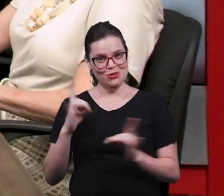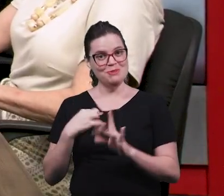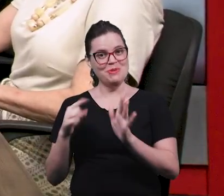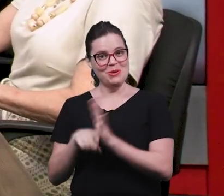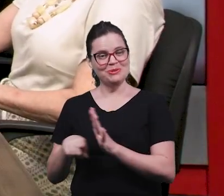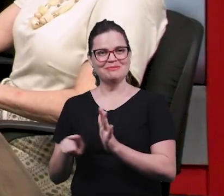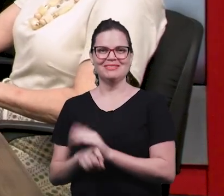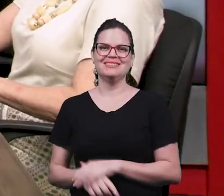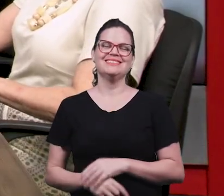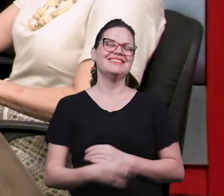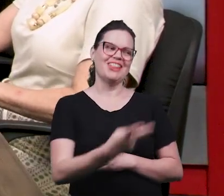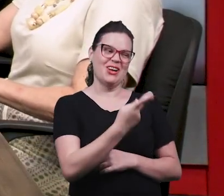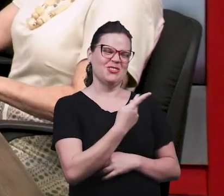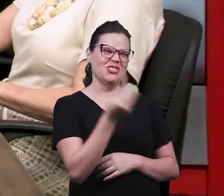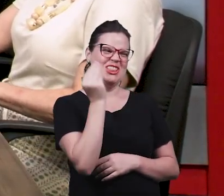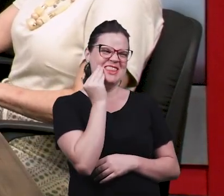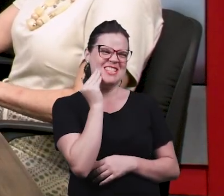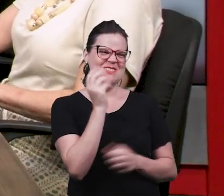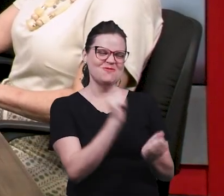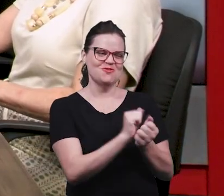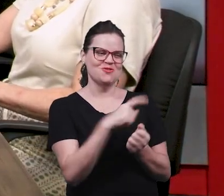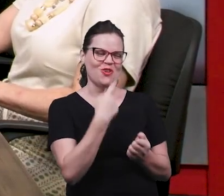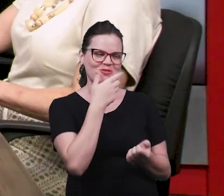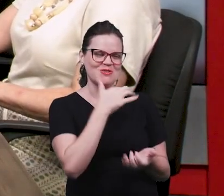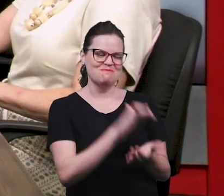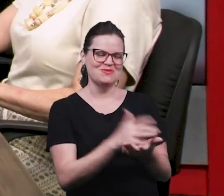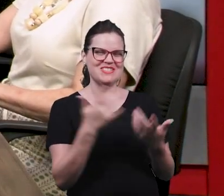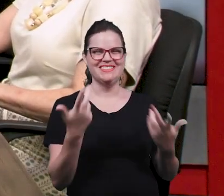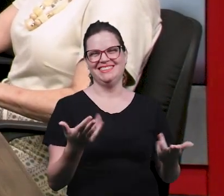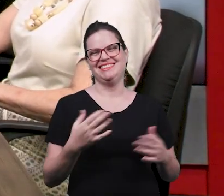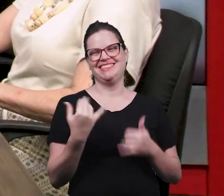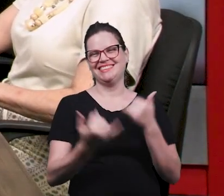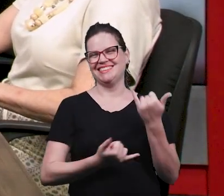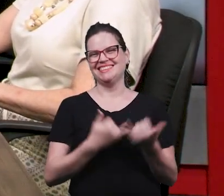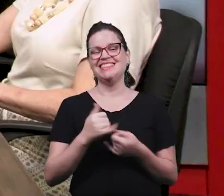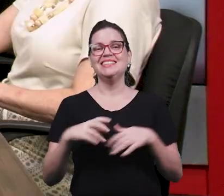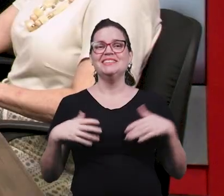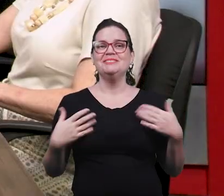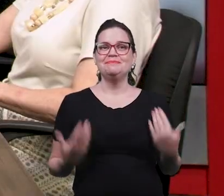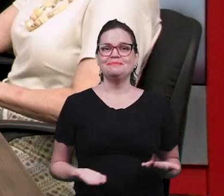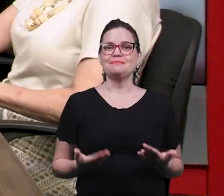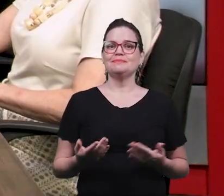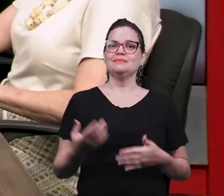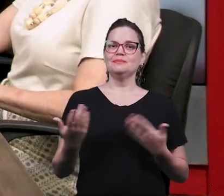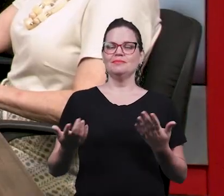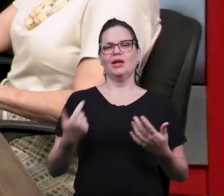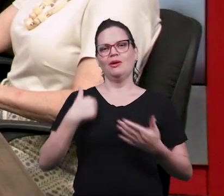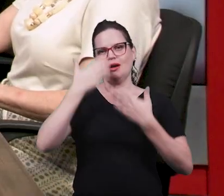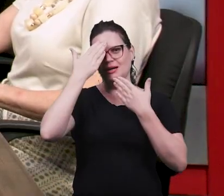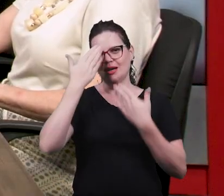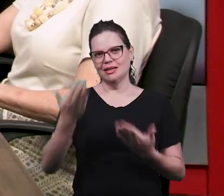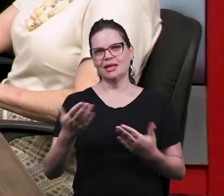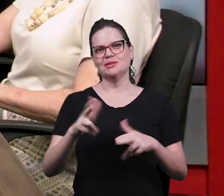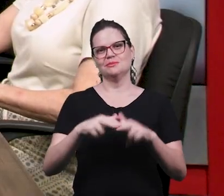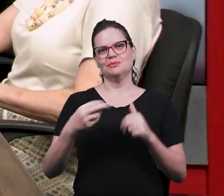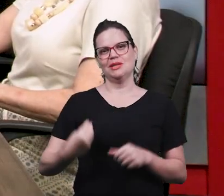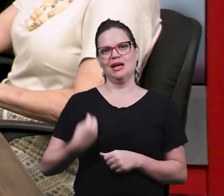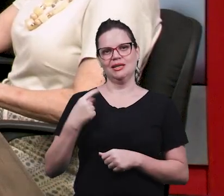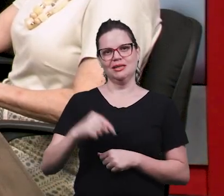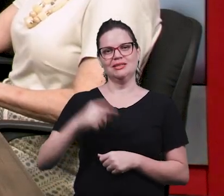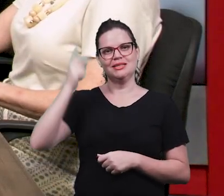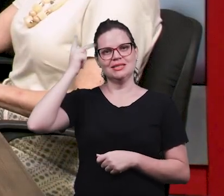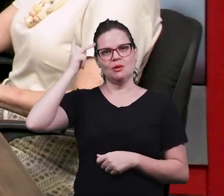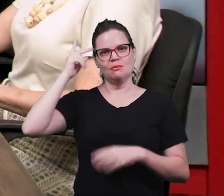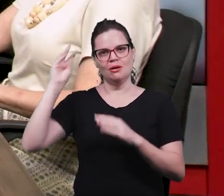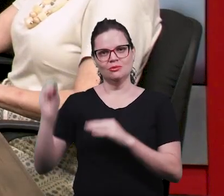pergunta? Mas assim, nós queremos encerrar agradecendo pela disponibilidade, né? Os irmãos em São Paulo vieram para o Manaim, ficaram aqui e